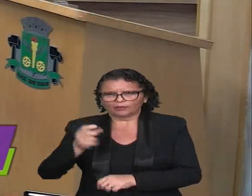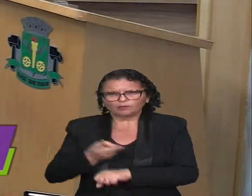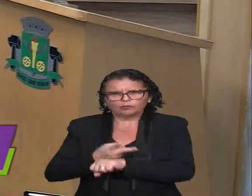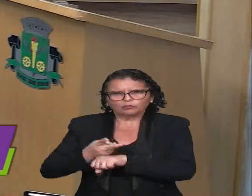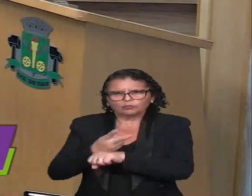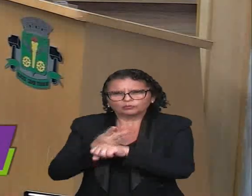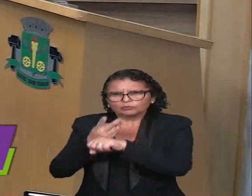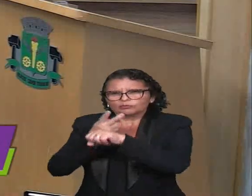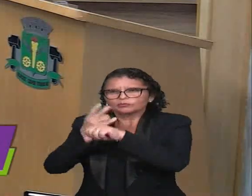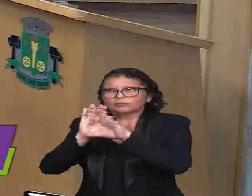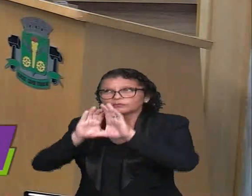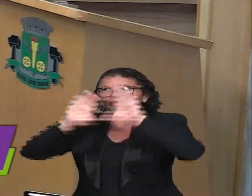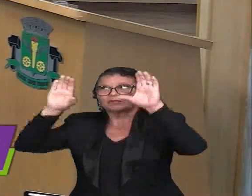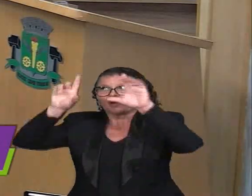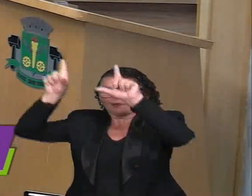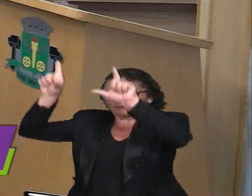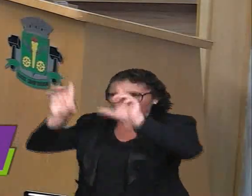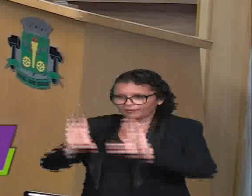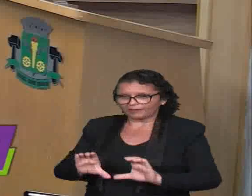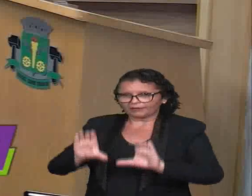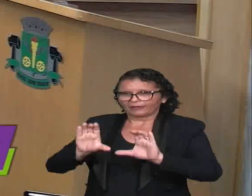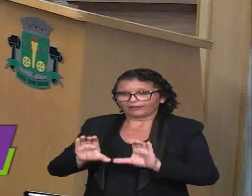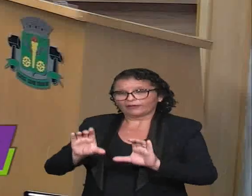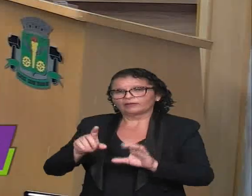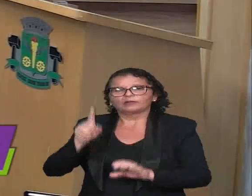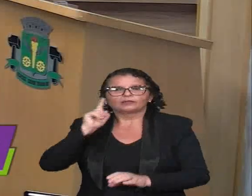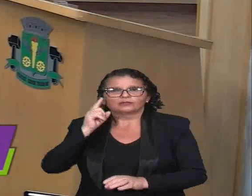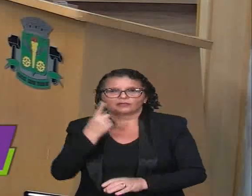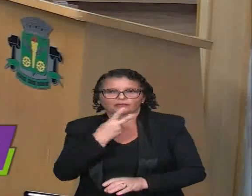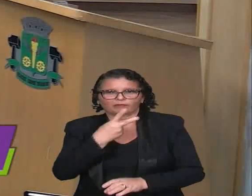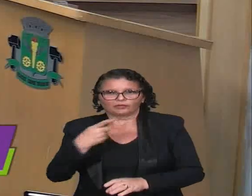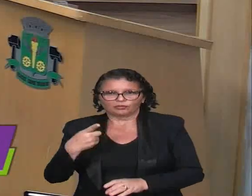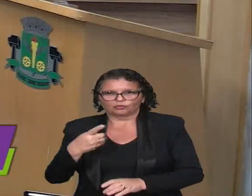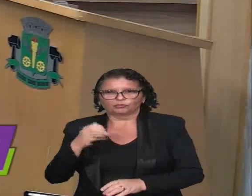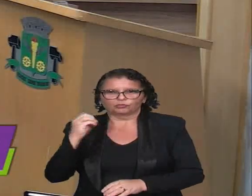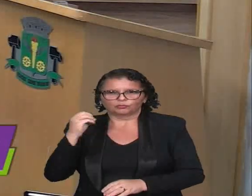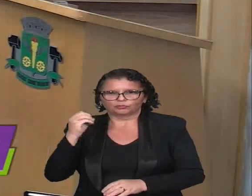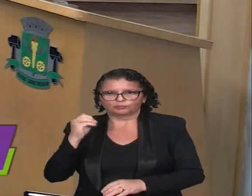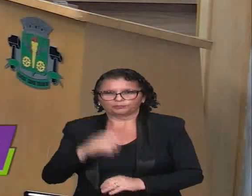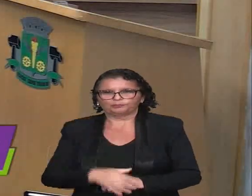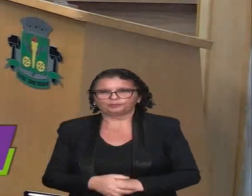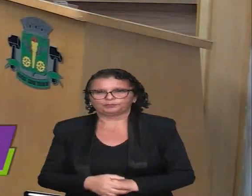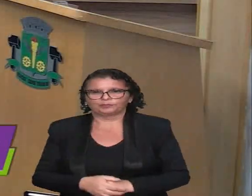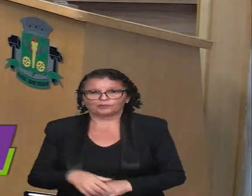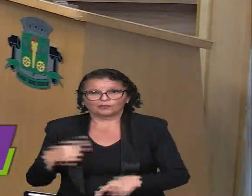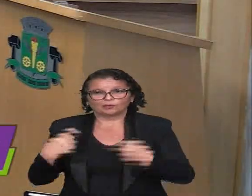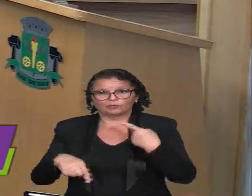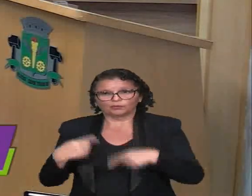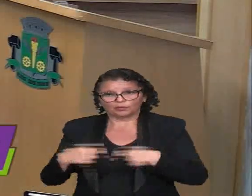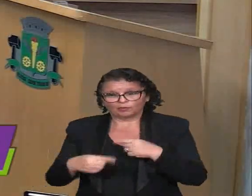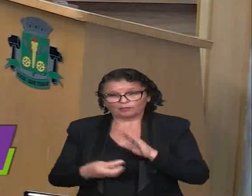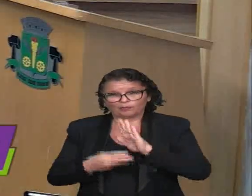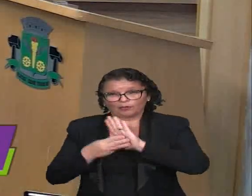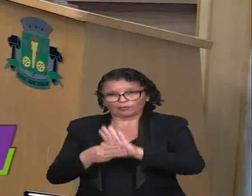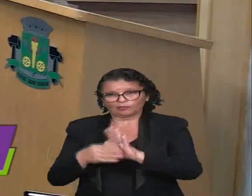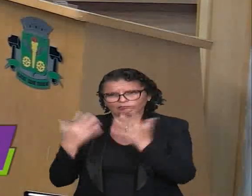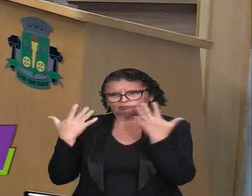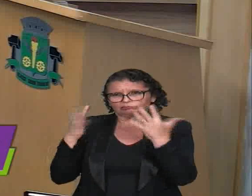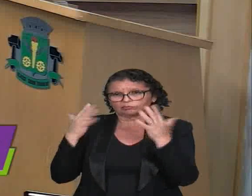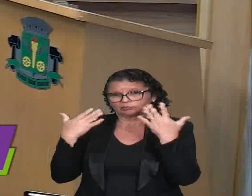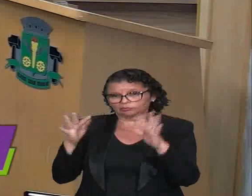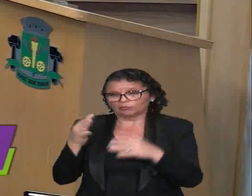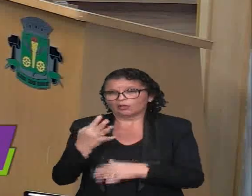céu que precisa na terra realizado no dia 21 de Outubro está em discussão A Moção de aplauso